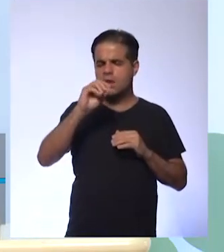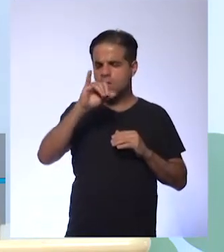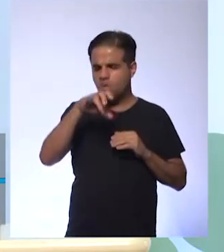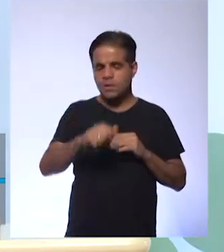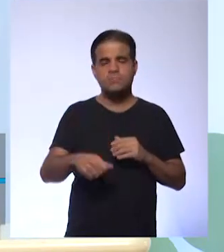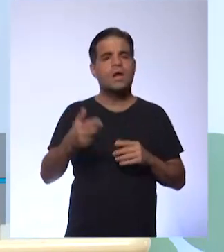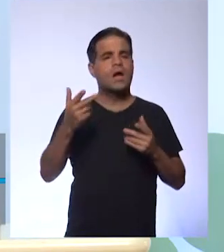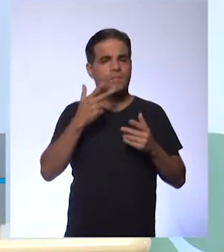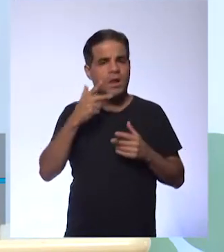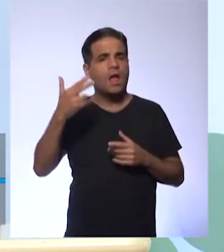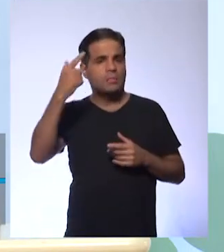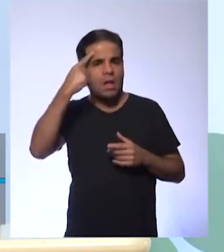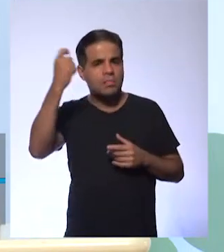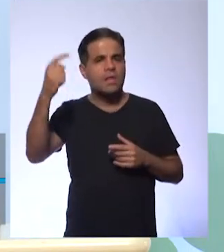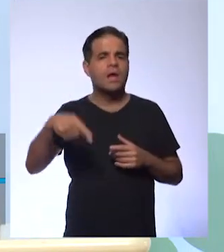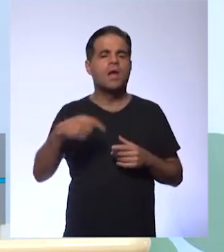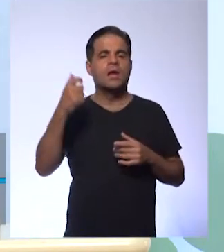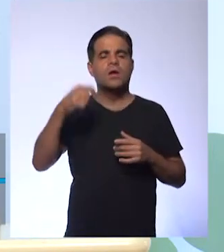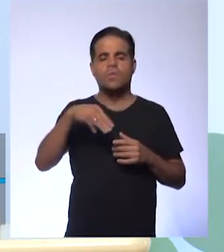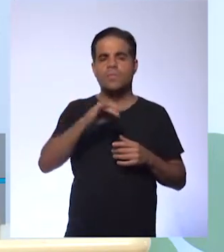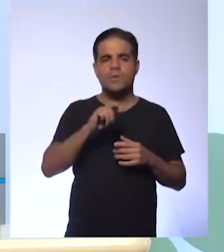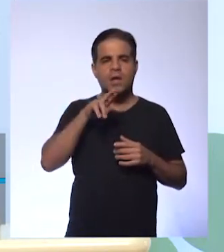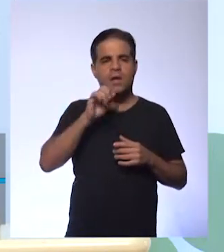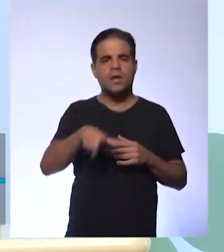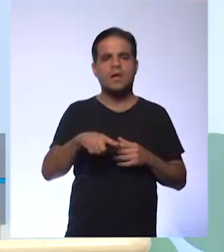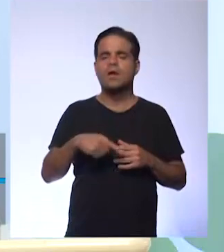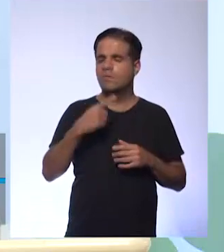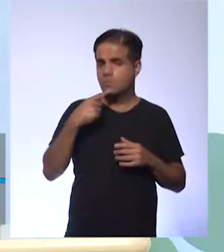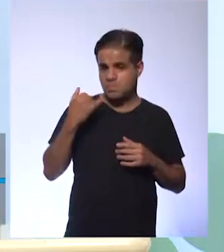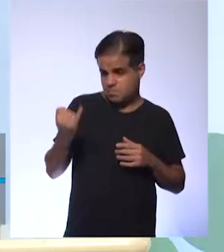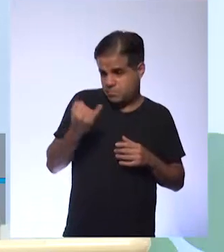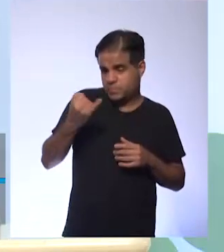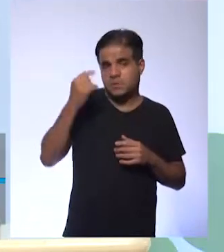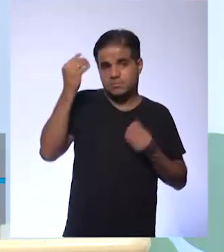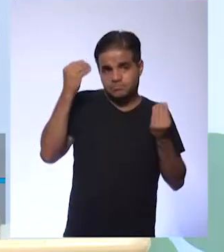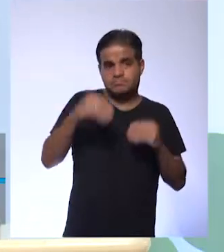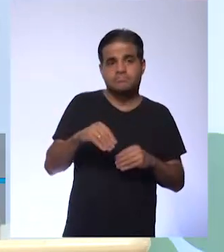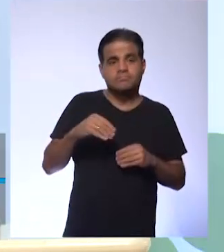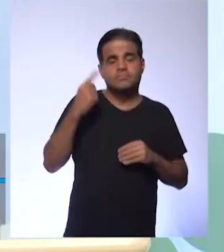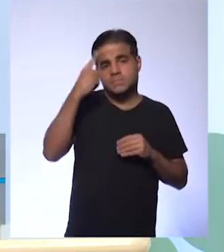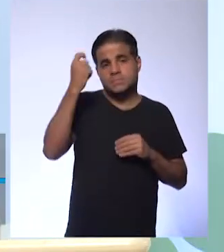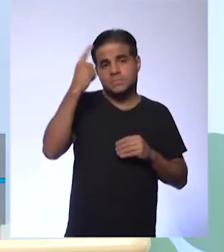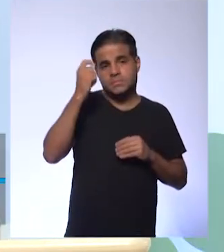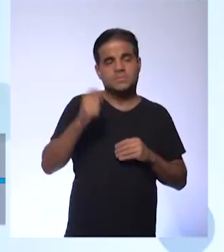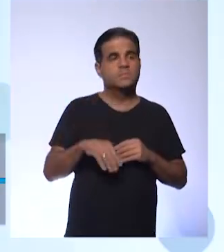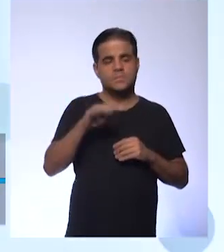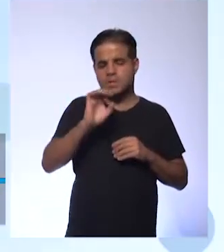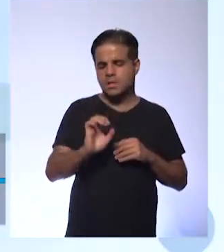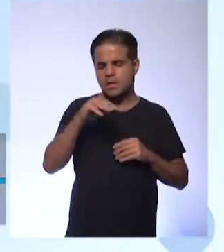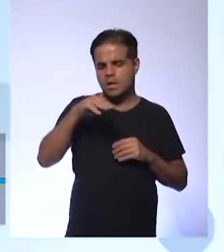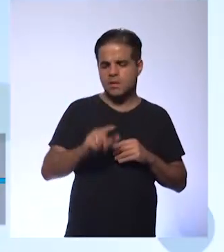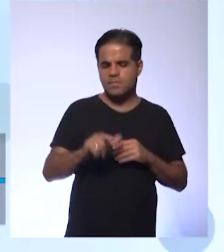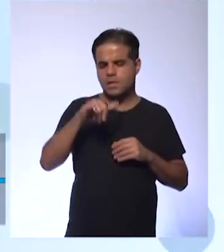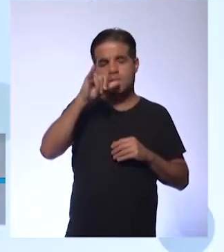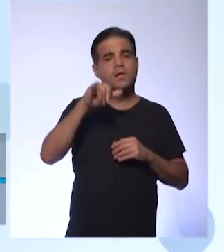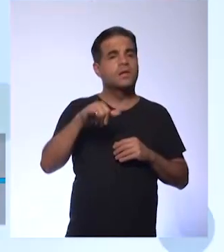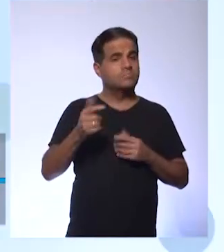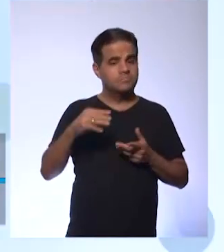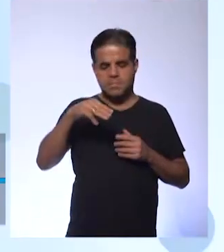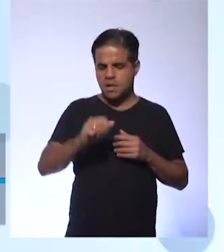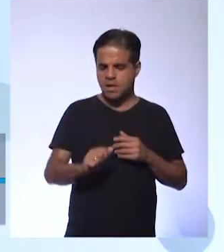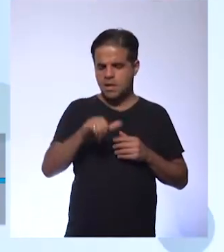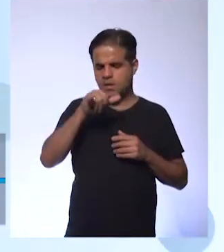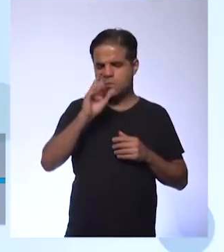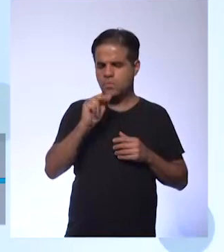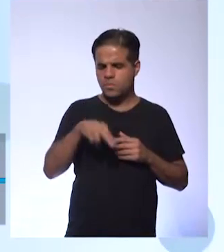reforçar a ideia. O Miguel colocou para enfatizar. Oi, Emily. A Emily Mayumi, que sempre participa aqui,